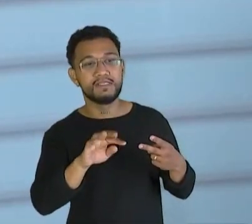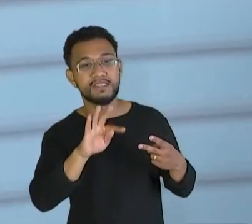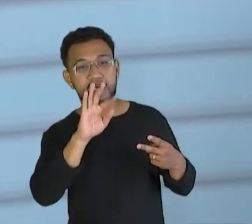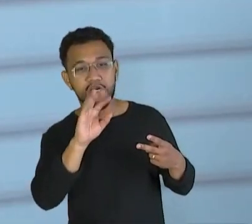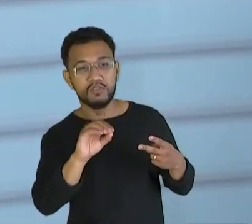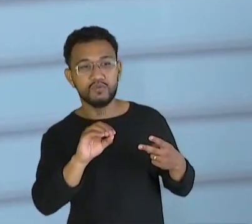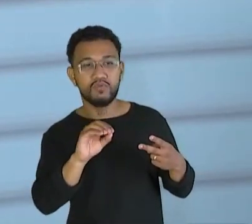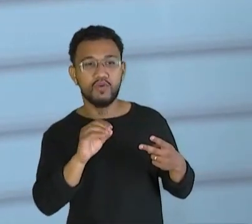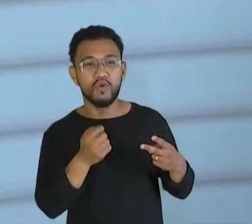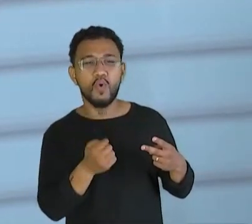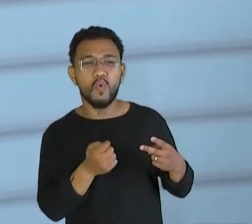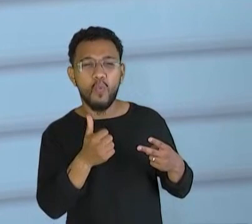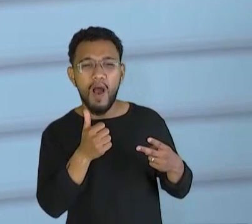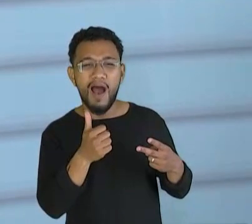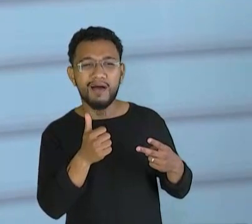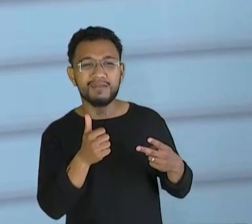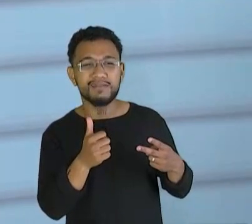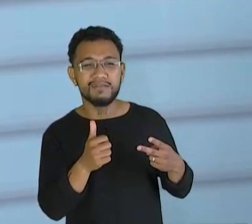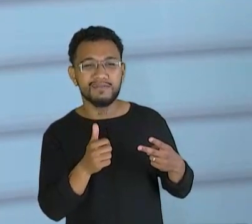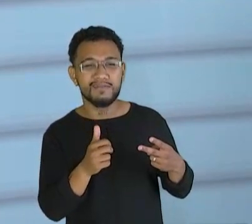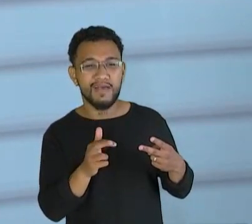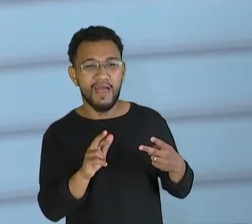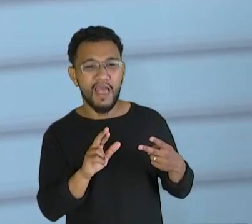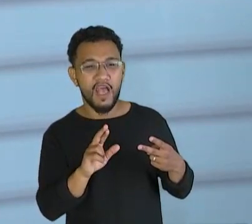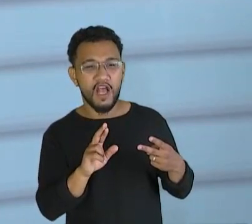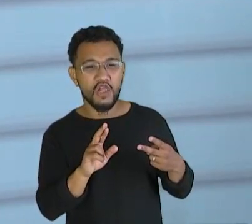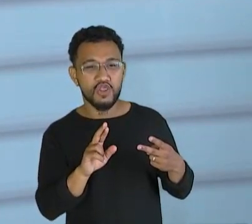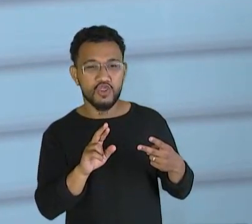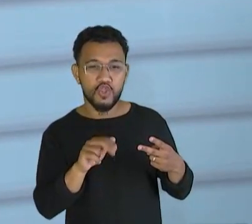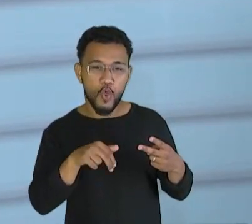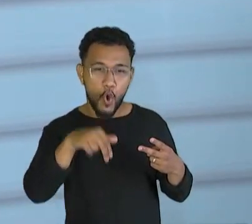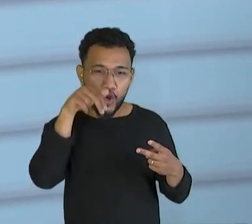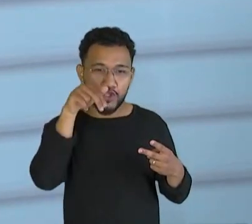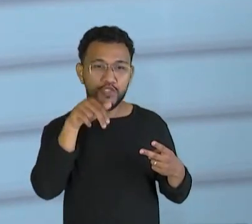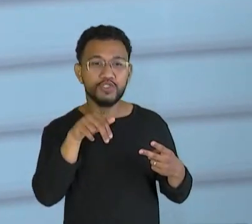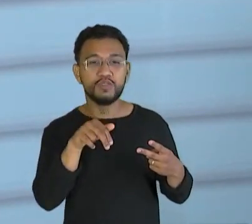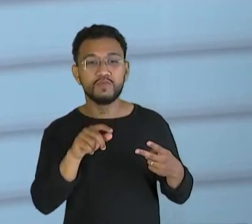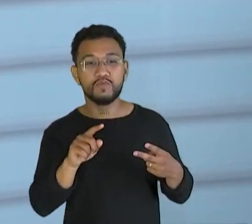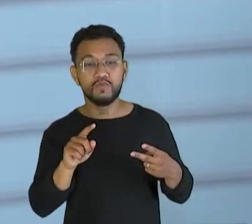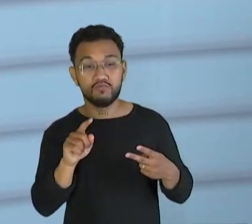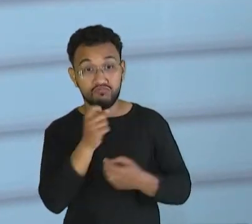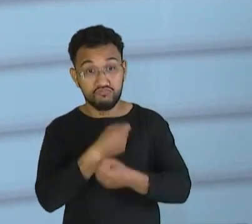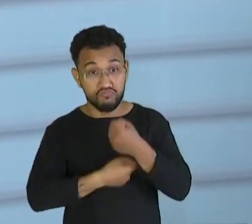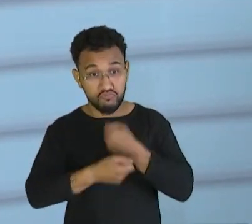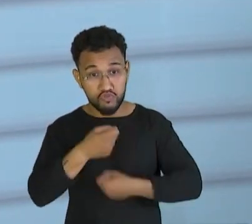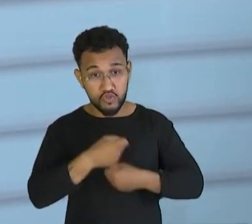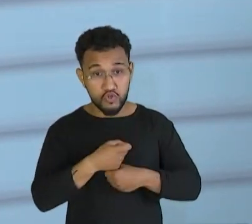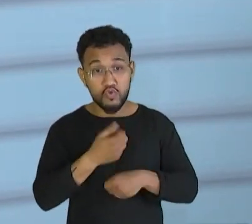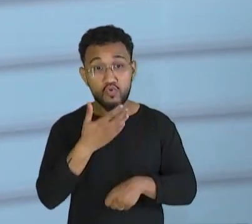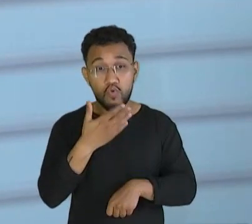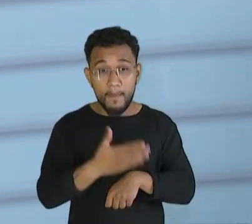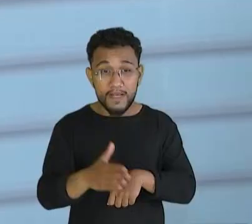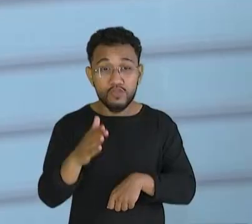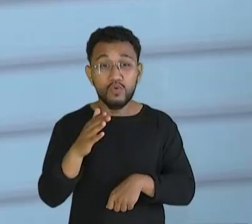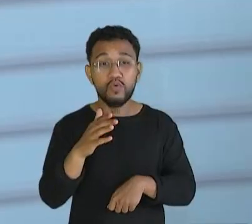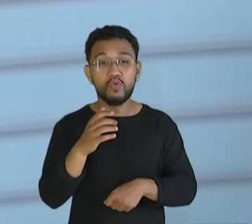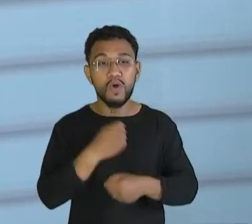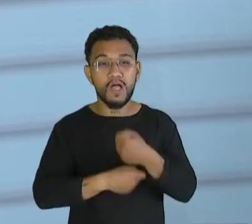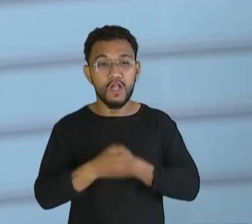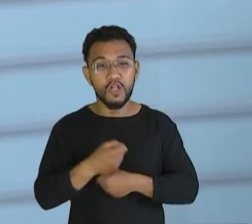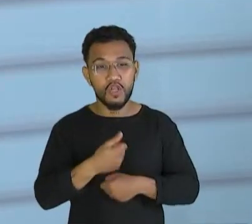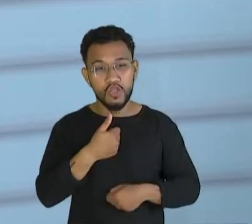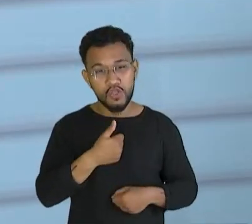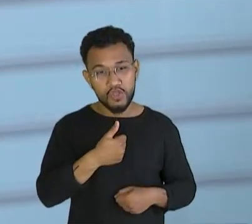já divisa aqui com o Rio Grande do Norte. E você está lá desde 2019. Isso. Qual é o teu semestre lá no curso de História, Vitória? Eu entrei